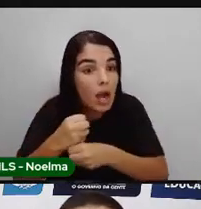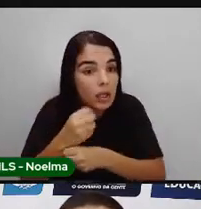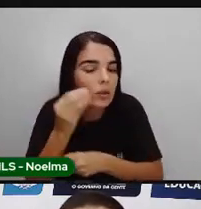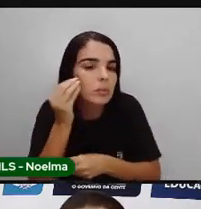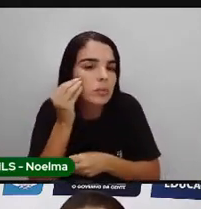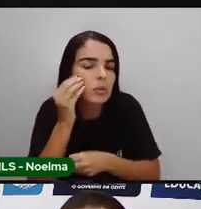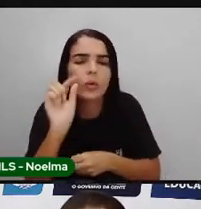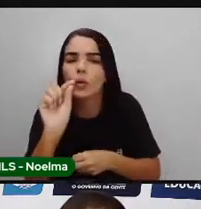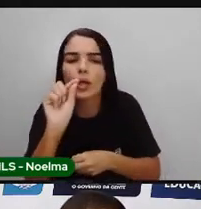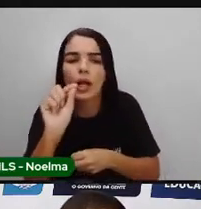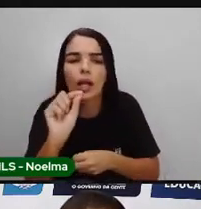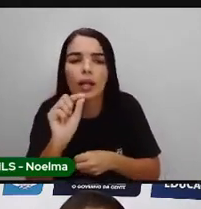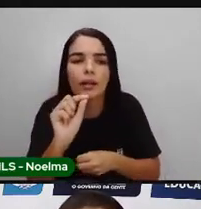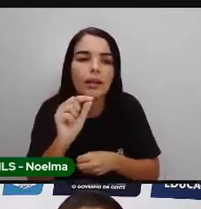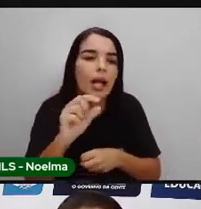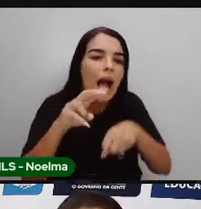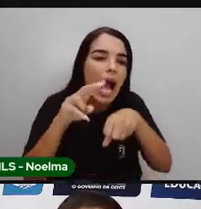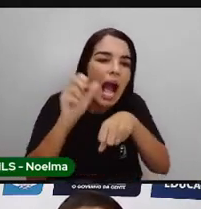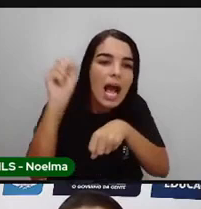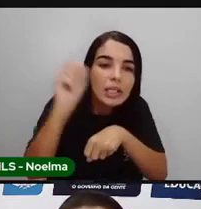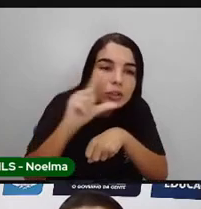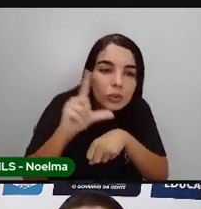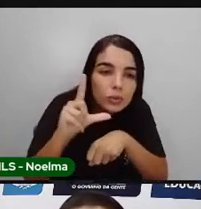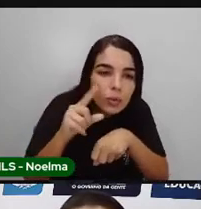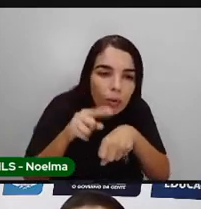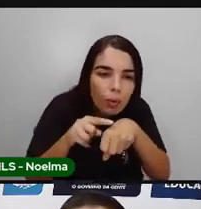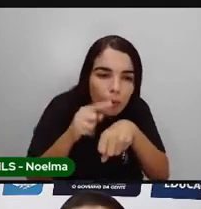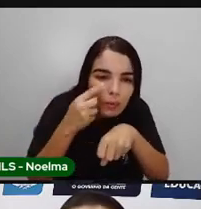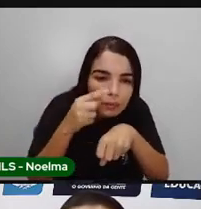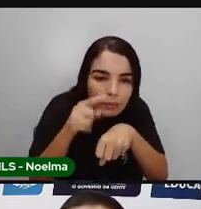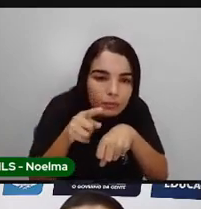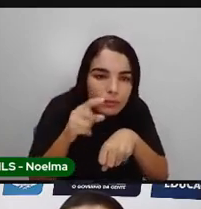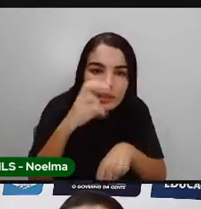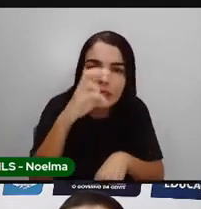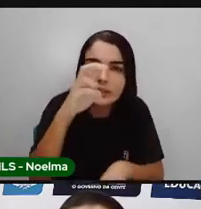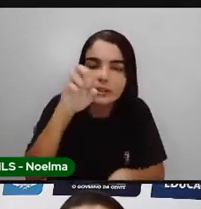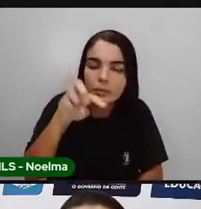de 2015 a 2016, nós tivemos aí